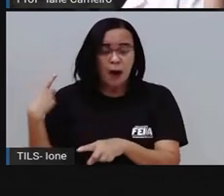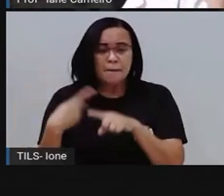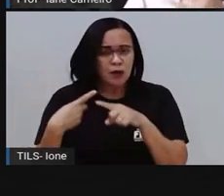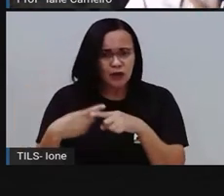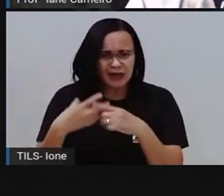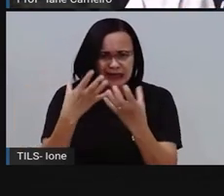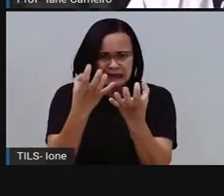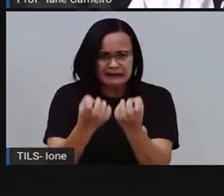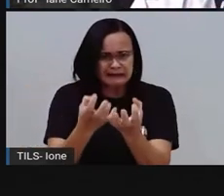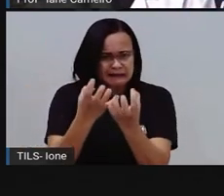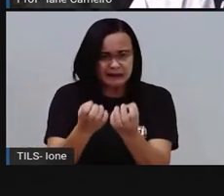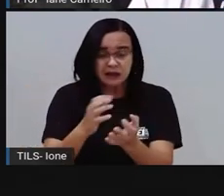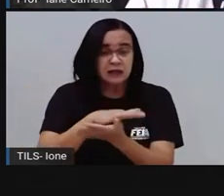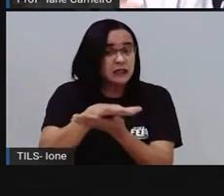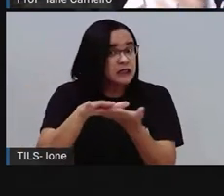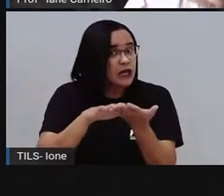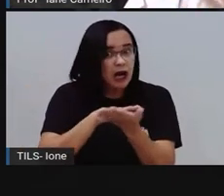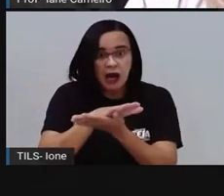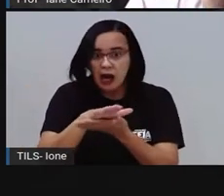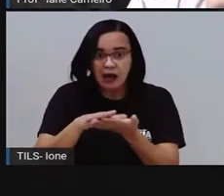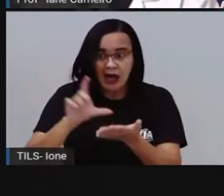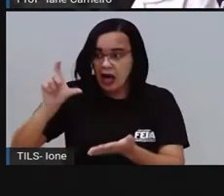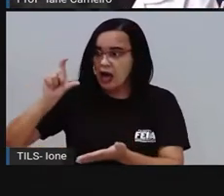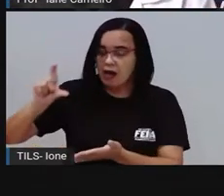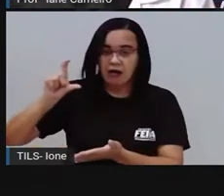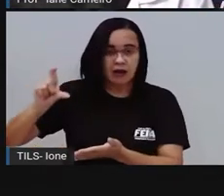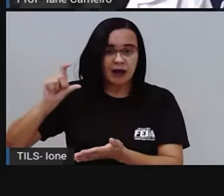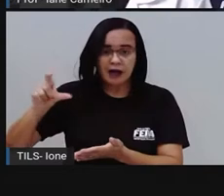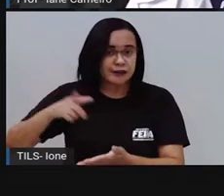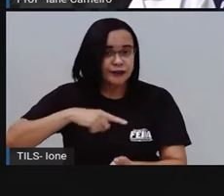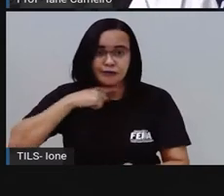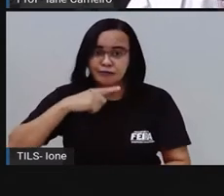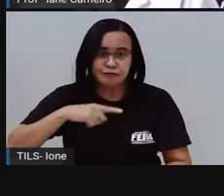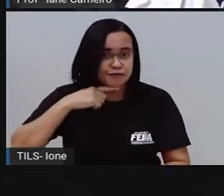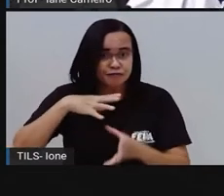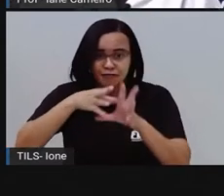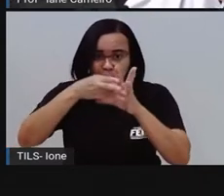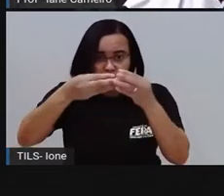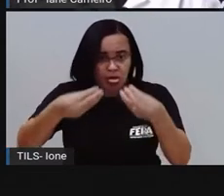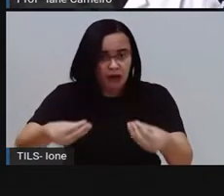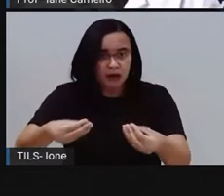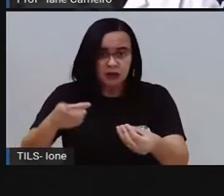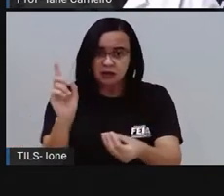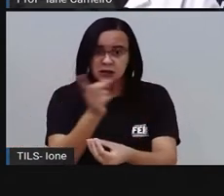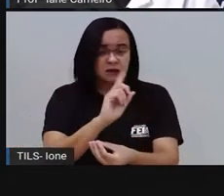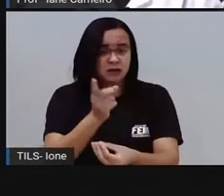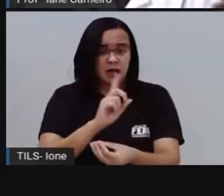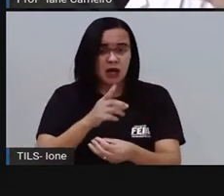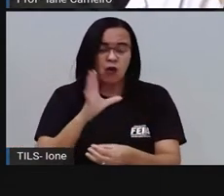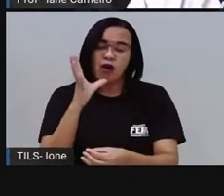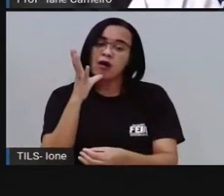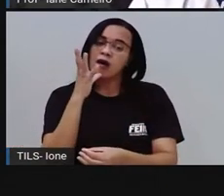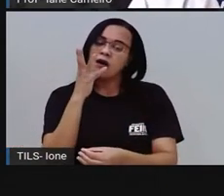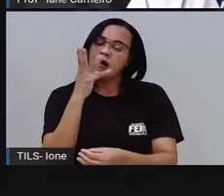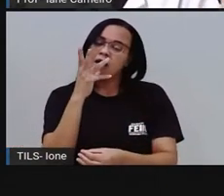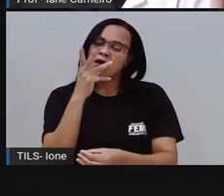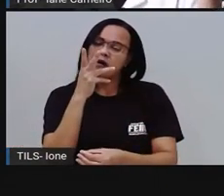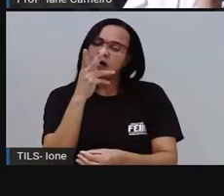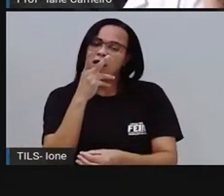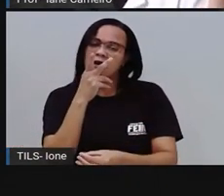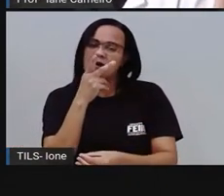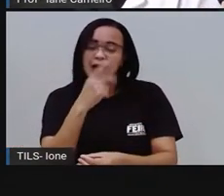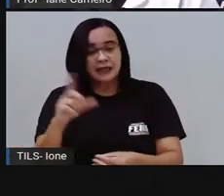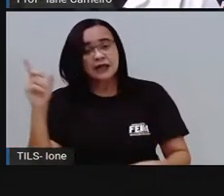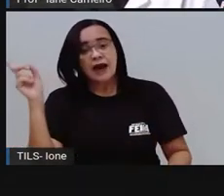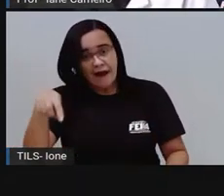produtos industrializados, não decompõe rapidamente como está aqui a maçã, demora um certo tempo para esses produtos, eles